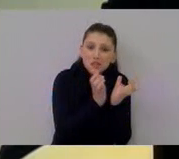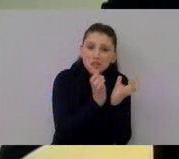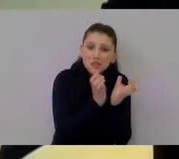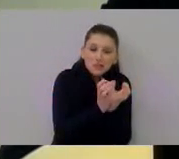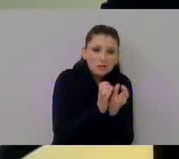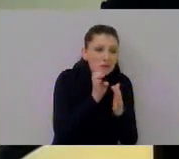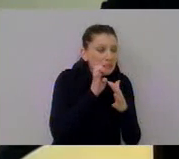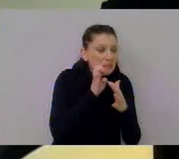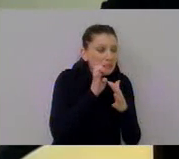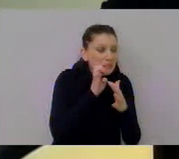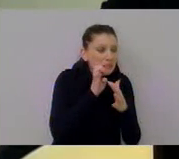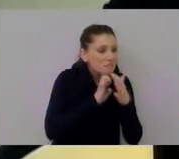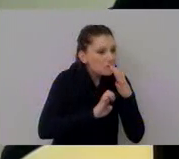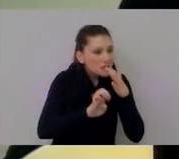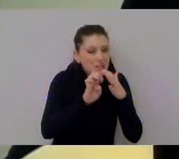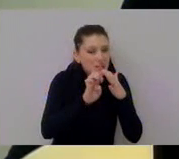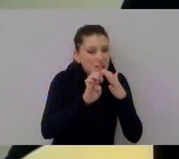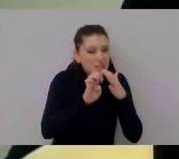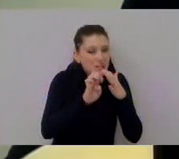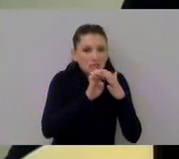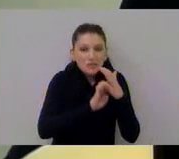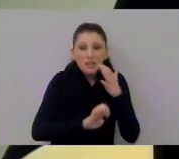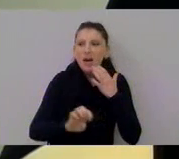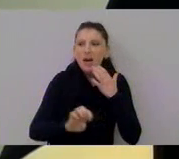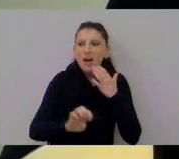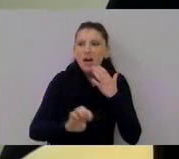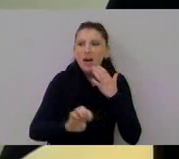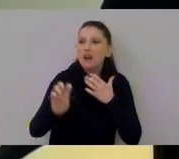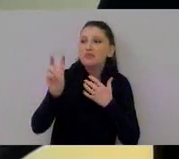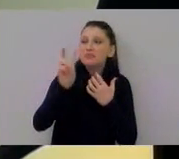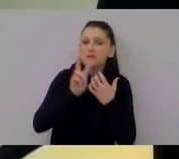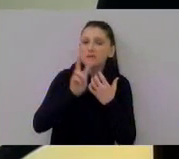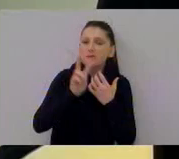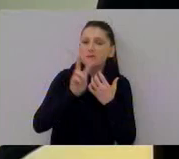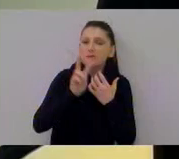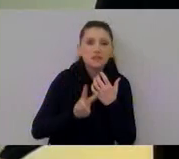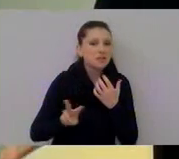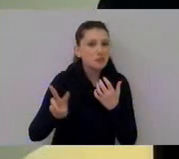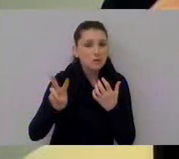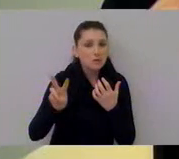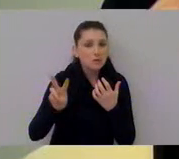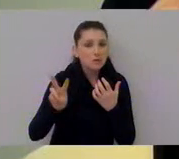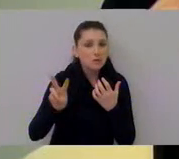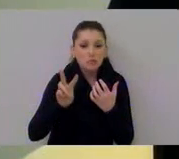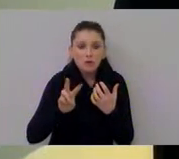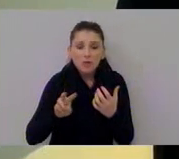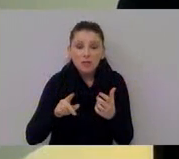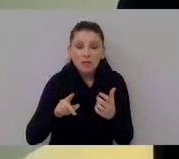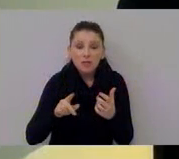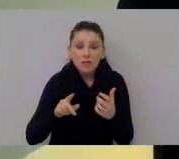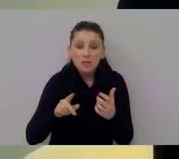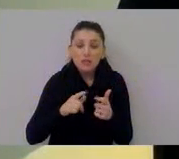vereadores, prefeitos, ministros, até